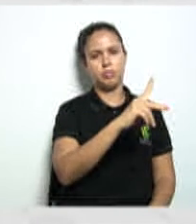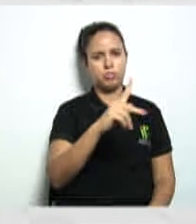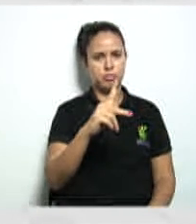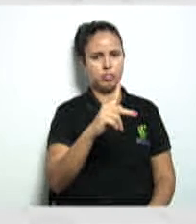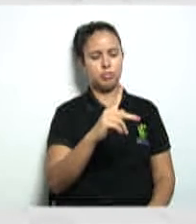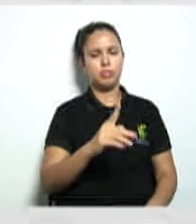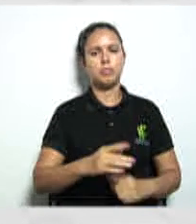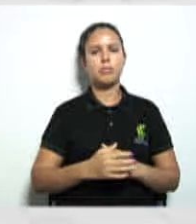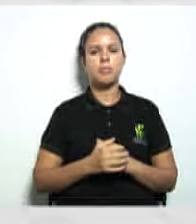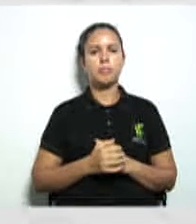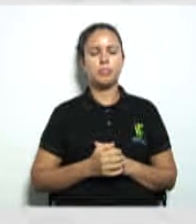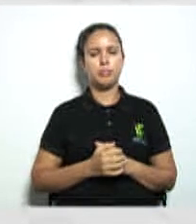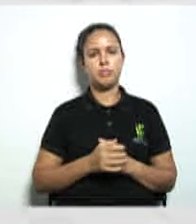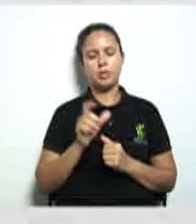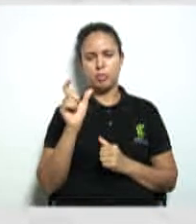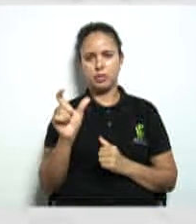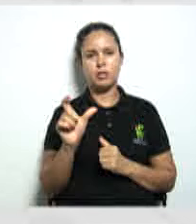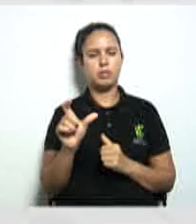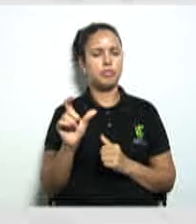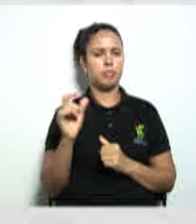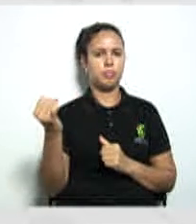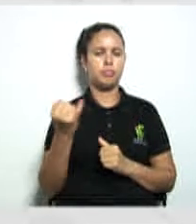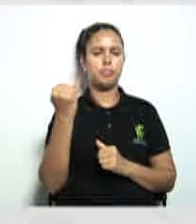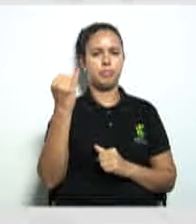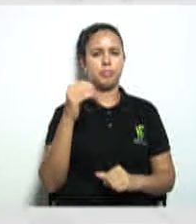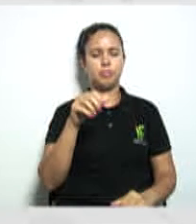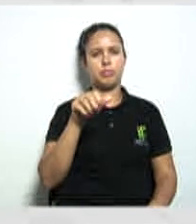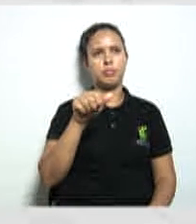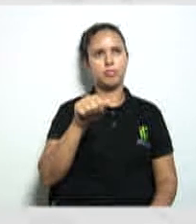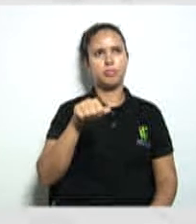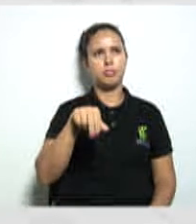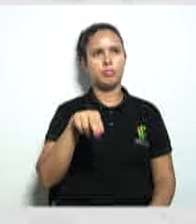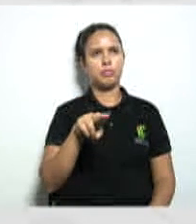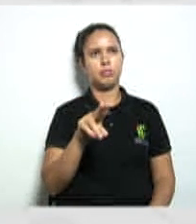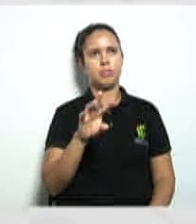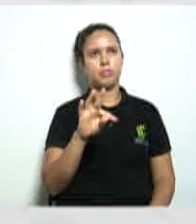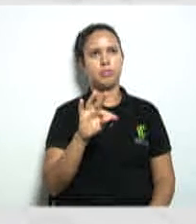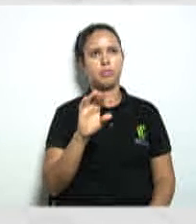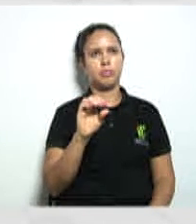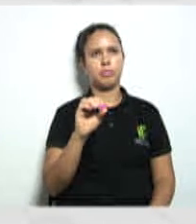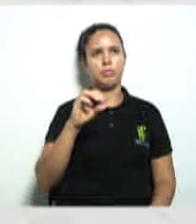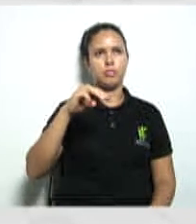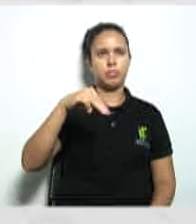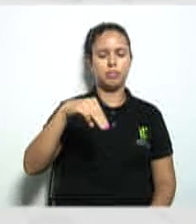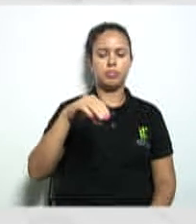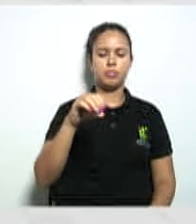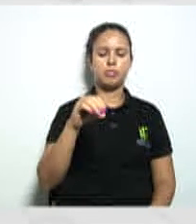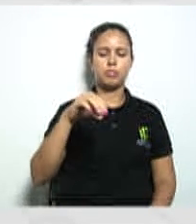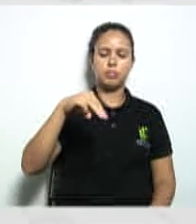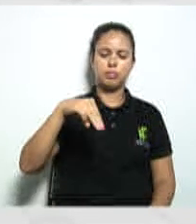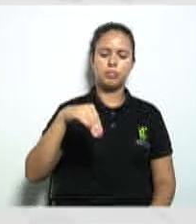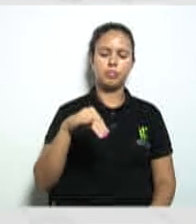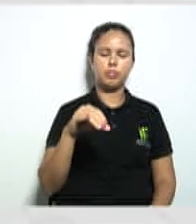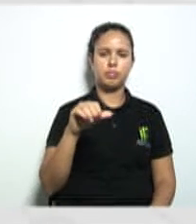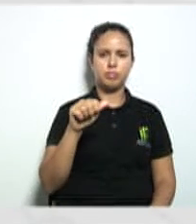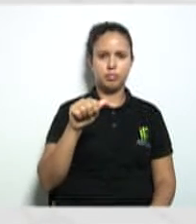só, palavrinha-chave no enunciado, autonomia, né? Diante disso,